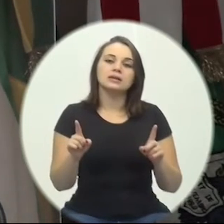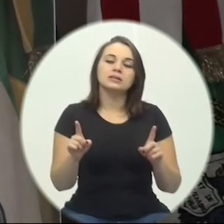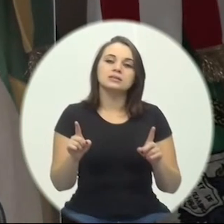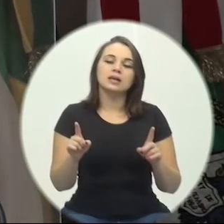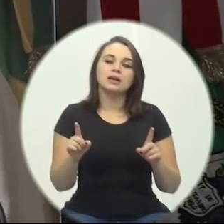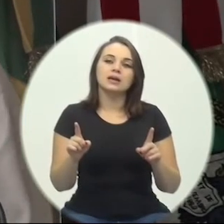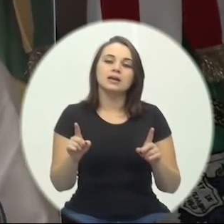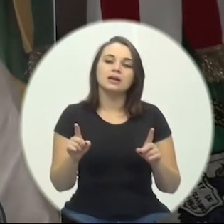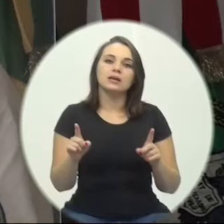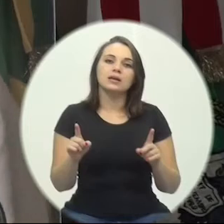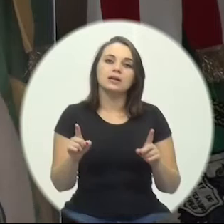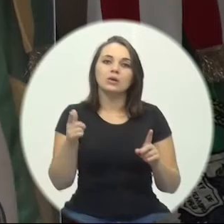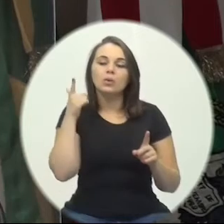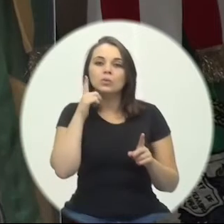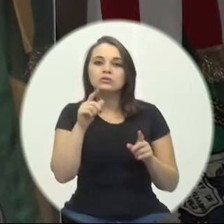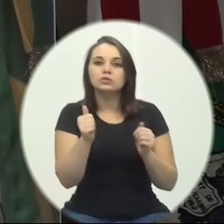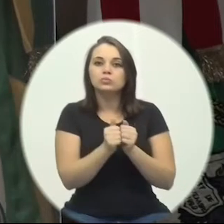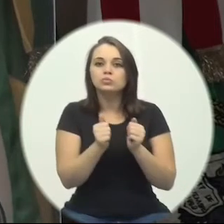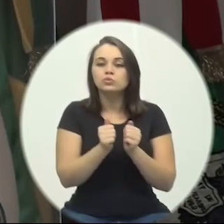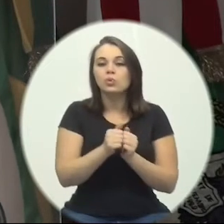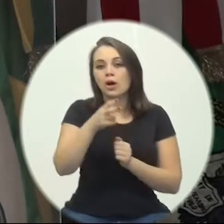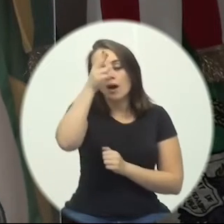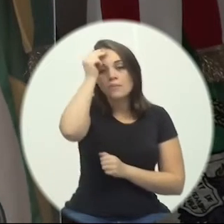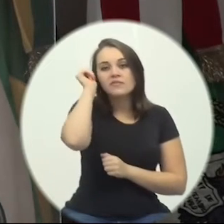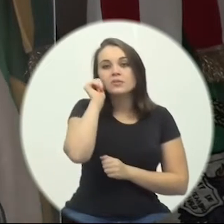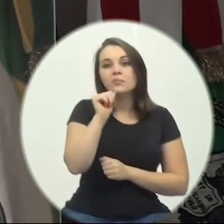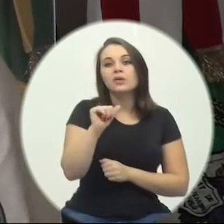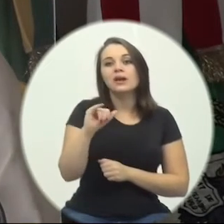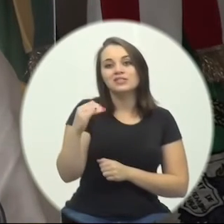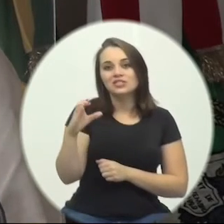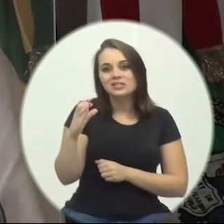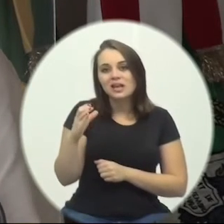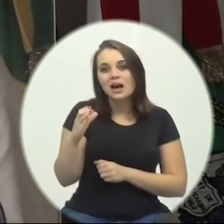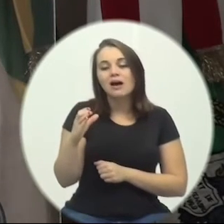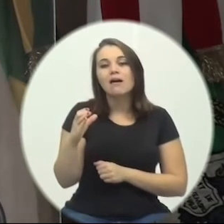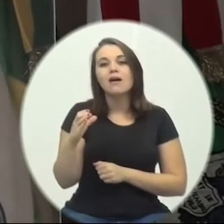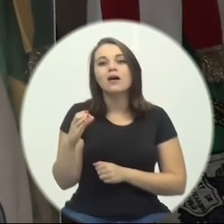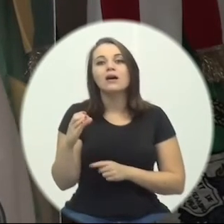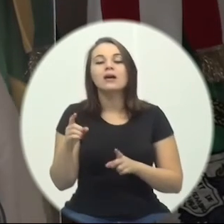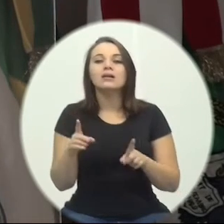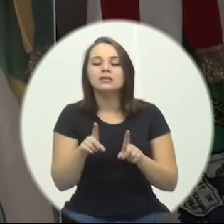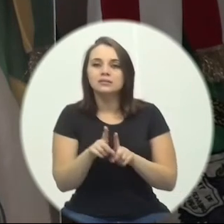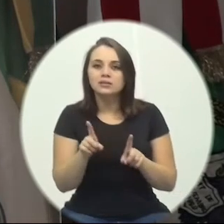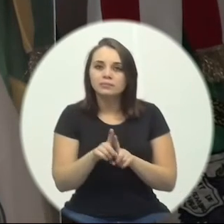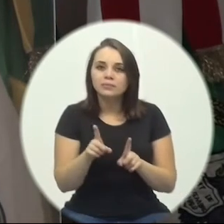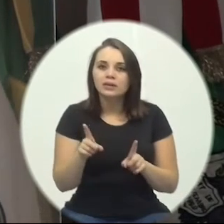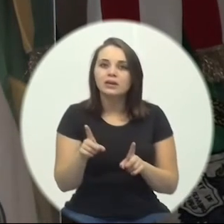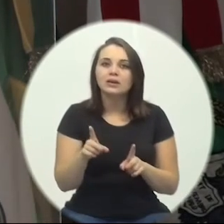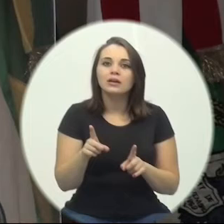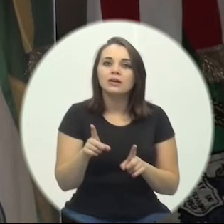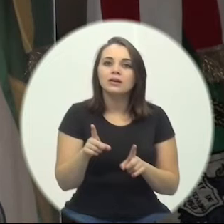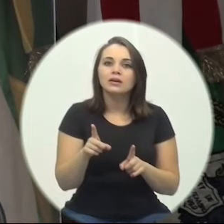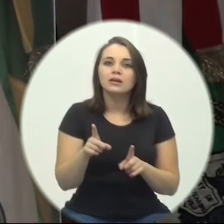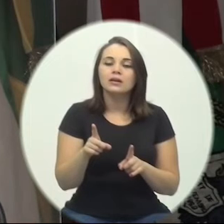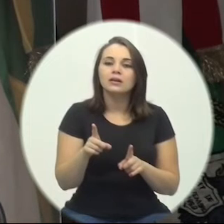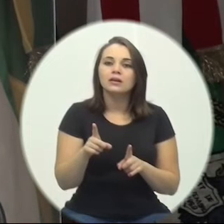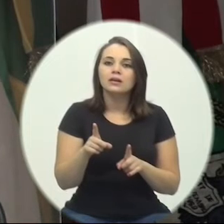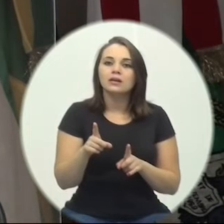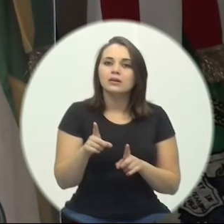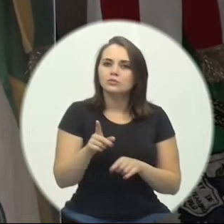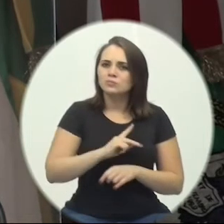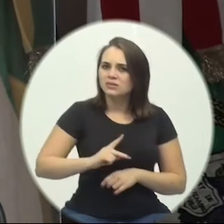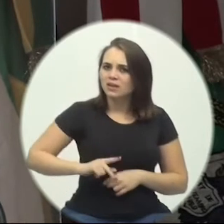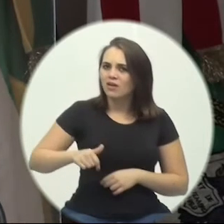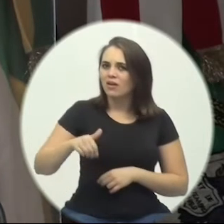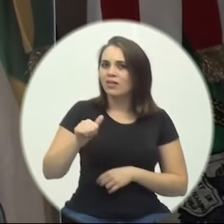junto também à prefeita Dalvânia de Sara, junto ao prefeito Udi Orleans, Jorge Có, presidente e vice da nossa ANREC,